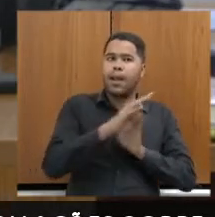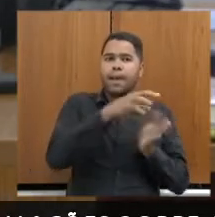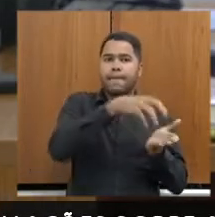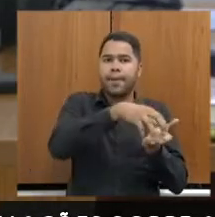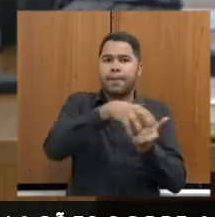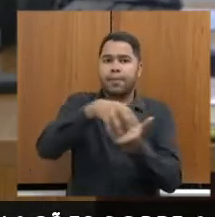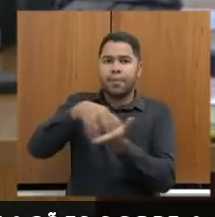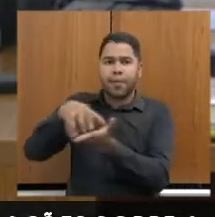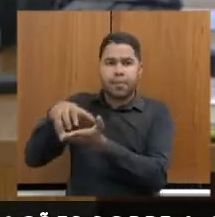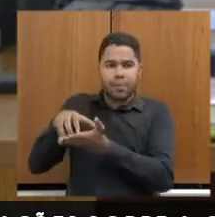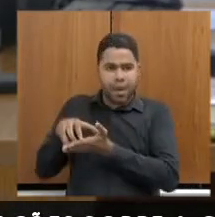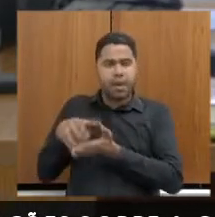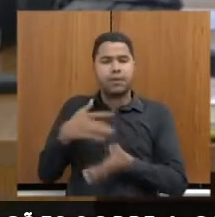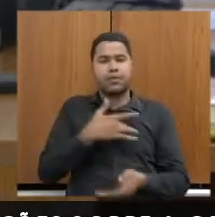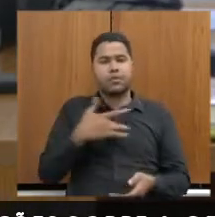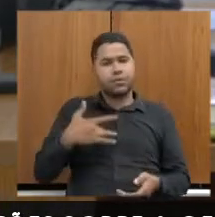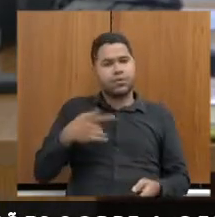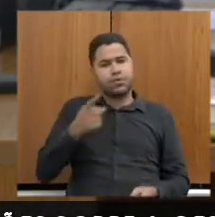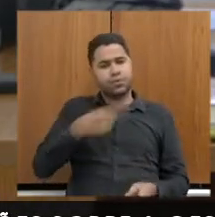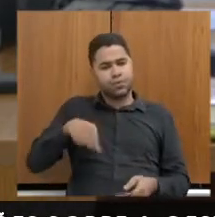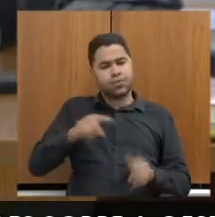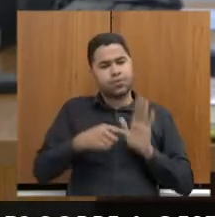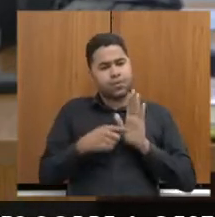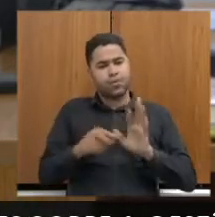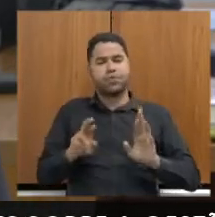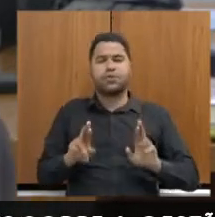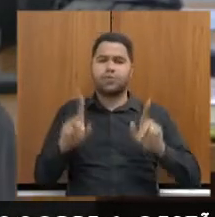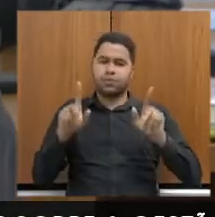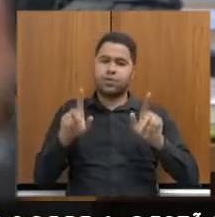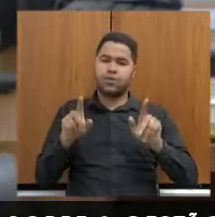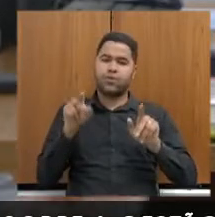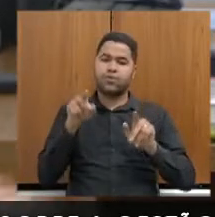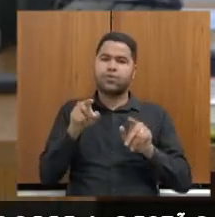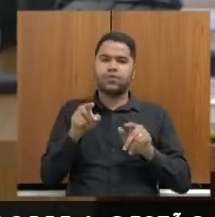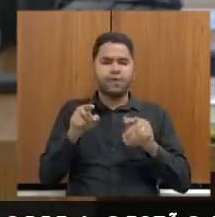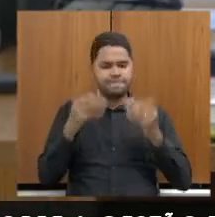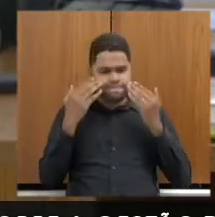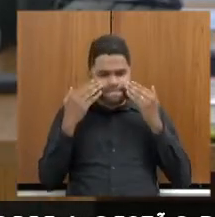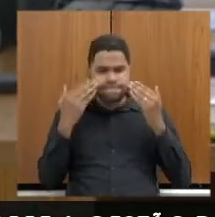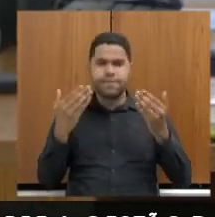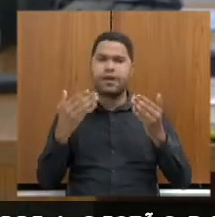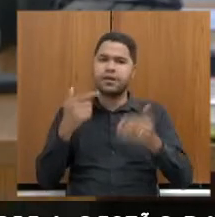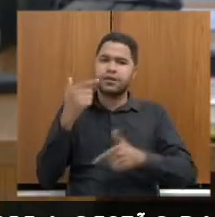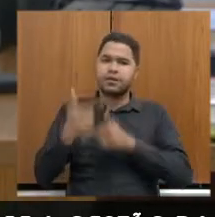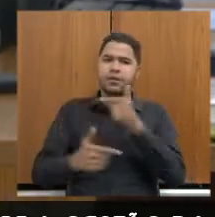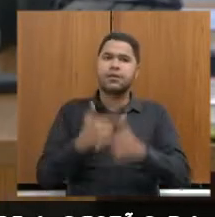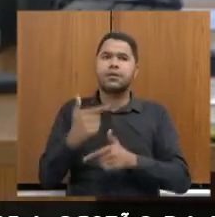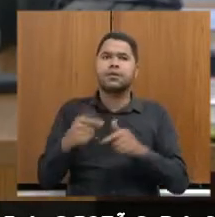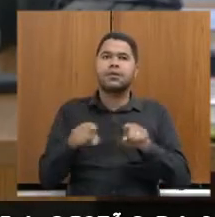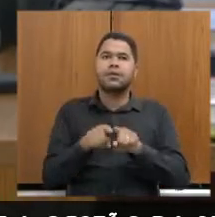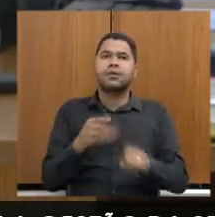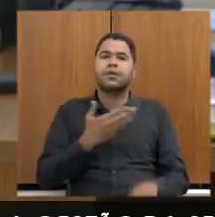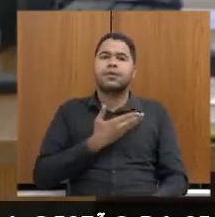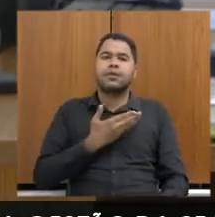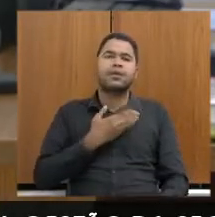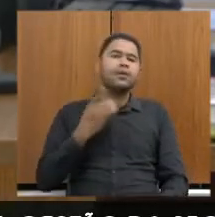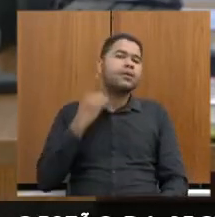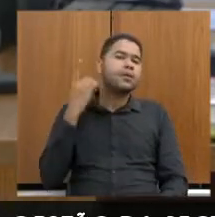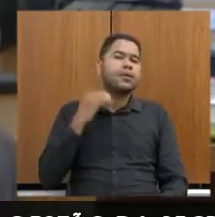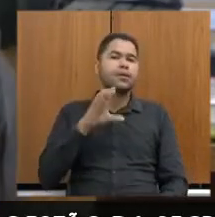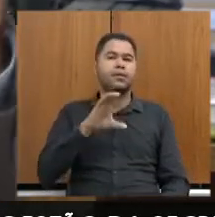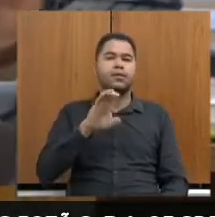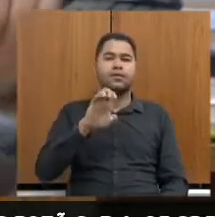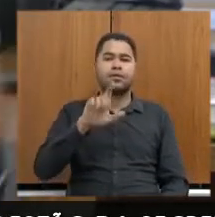da nossa saúde e você faz essa diferença que você está lá na ponta a nossa querida amiga deputada